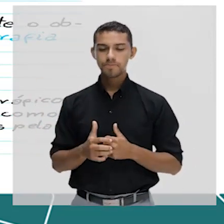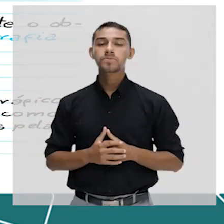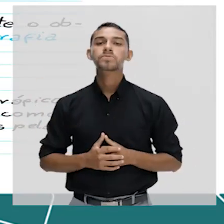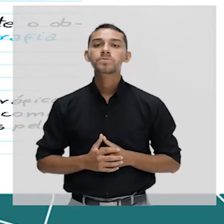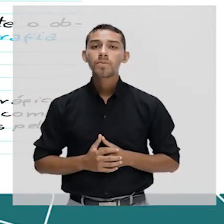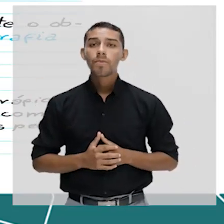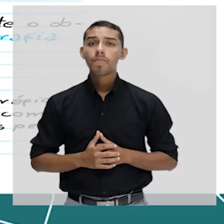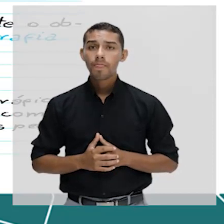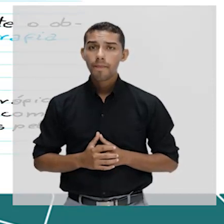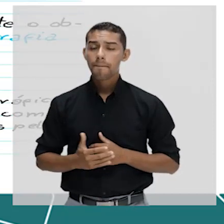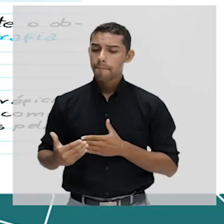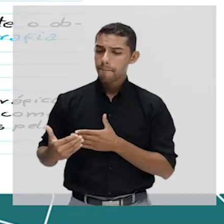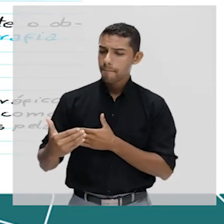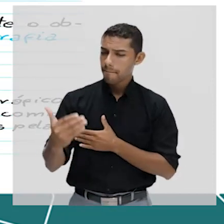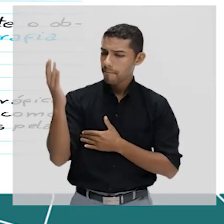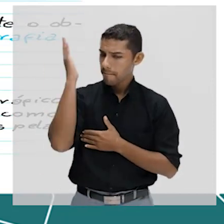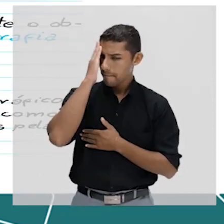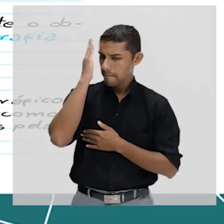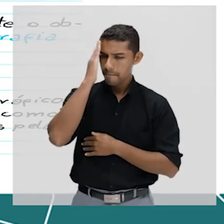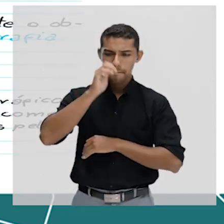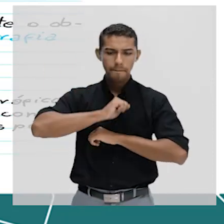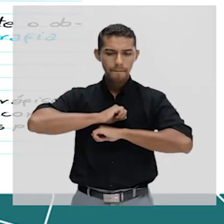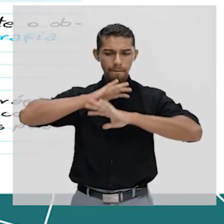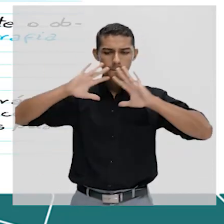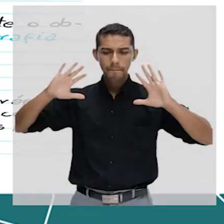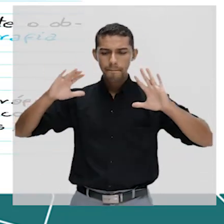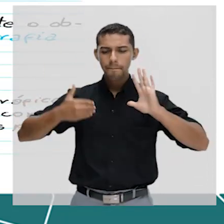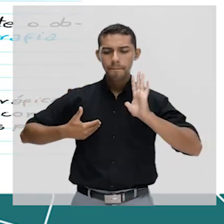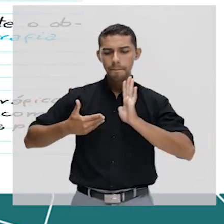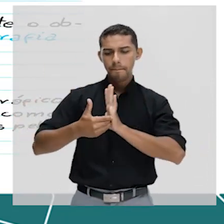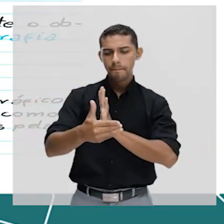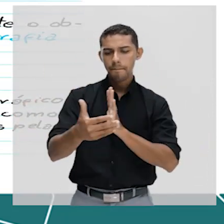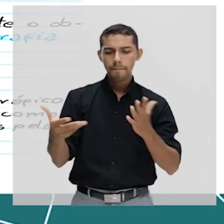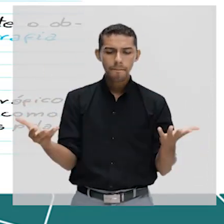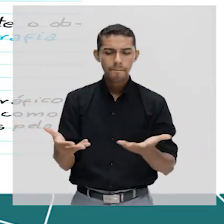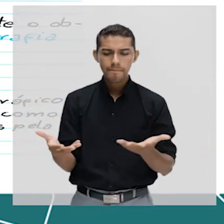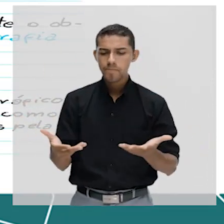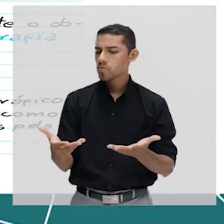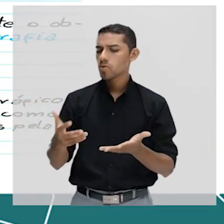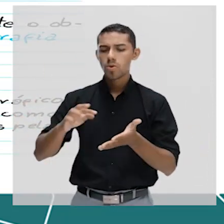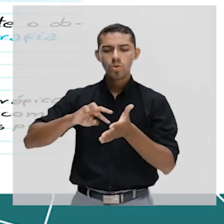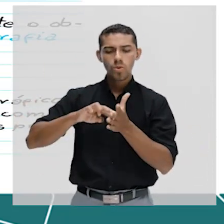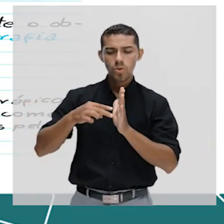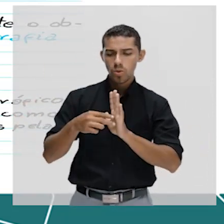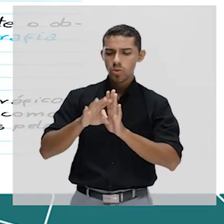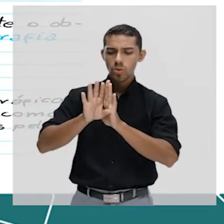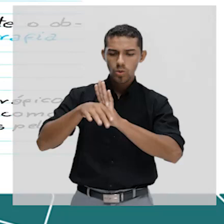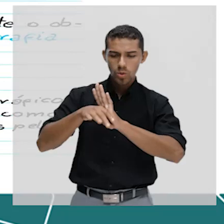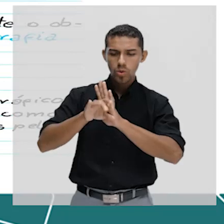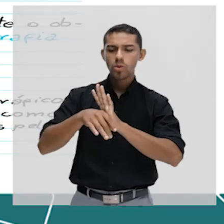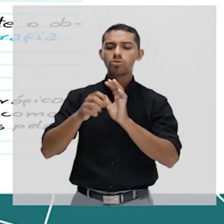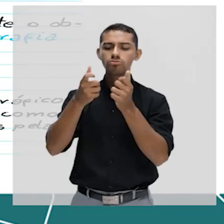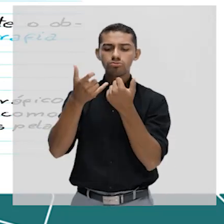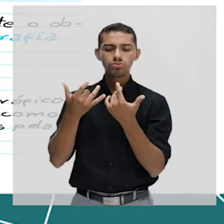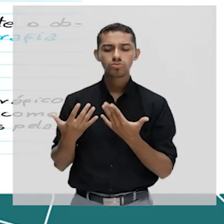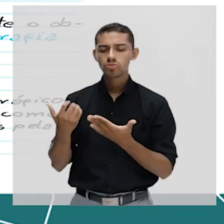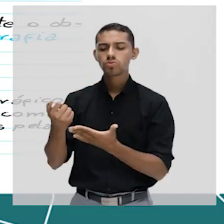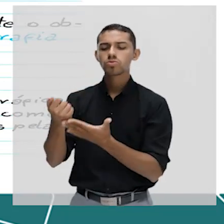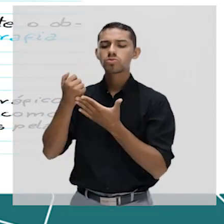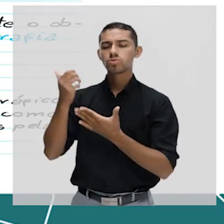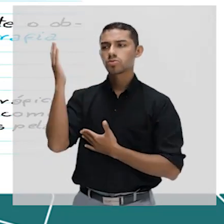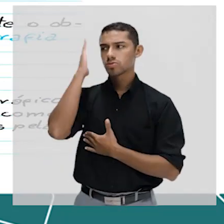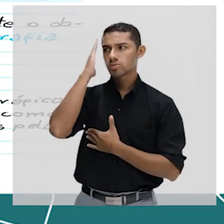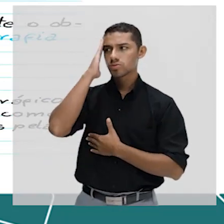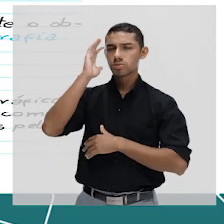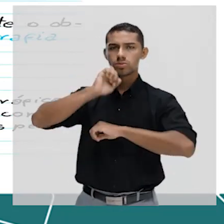Gente, a partir do que eu entendo que é o espaço geográfico, eu posso partir agora para alguns conceitos mais específicos que vão me ajudar a